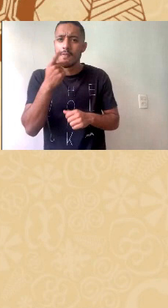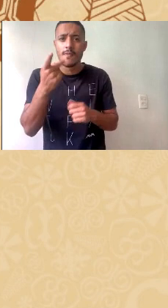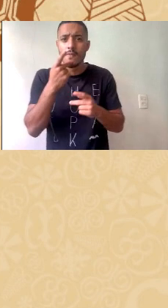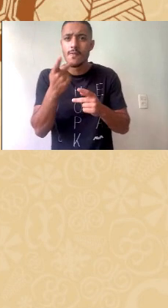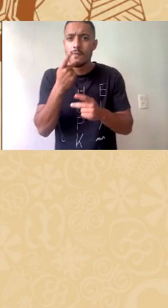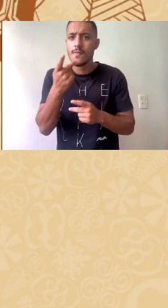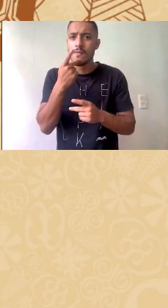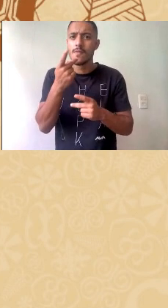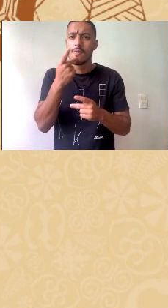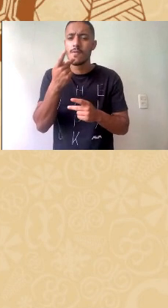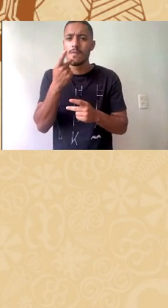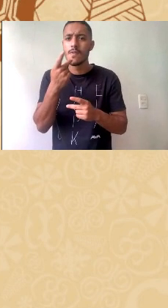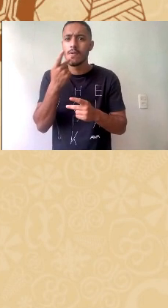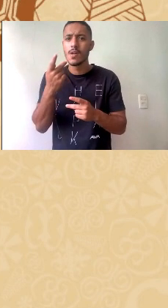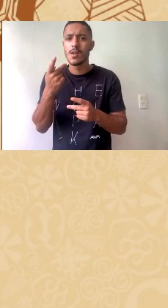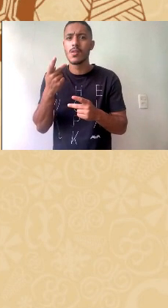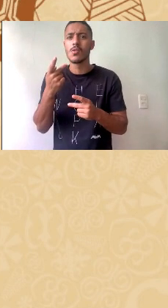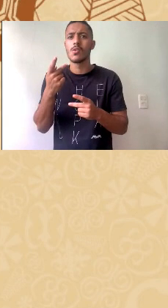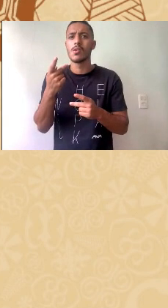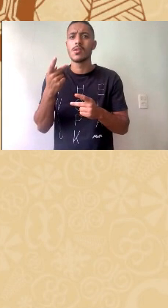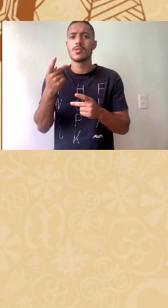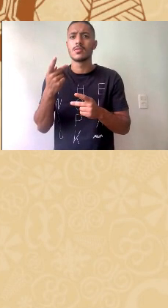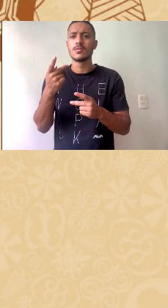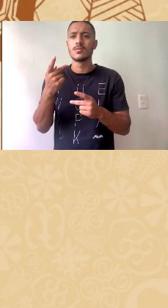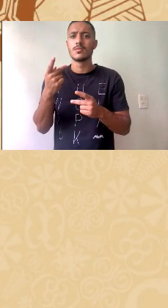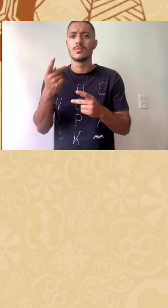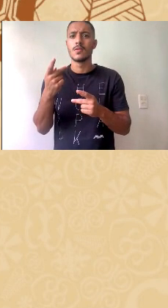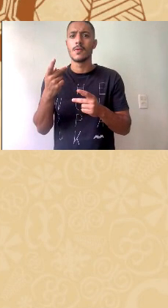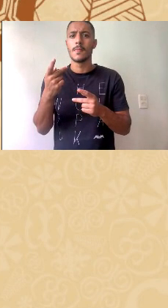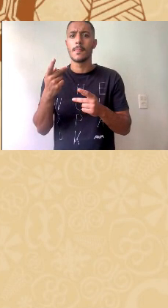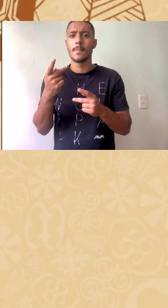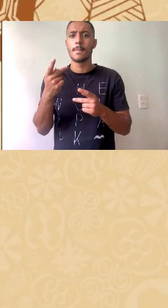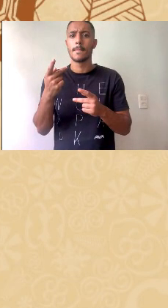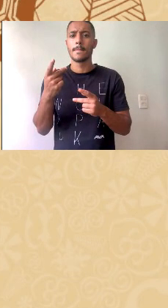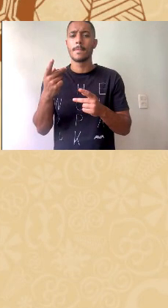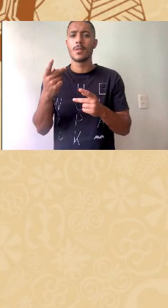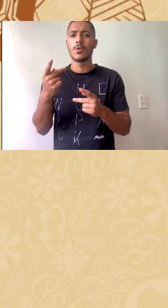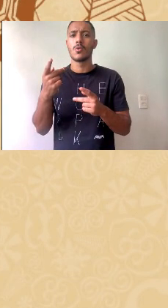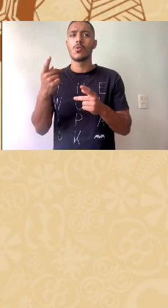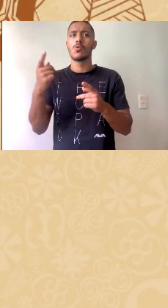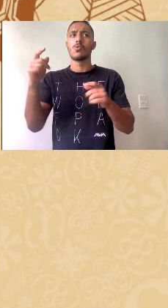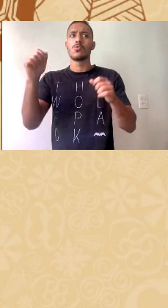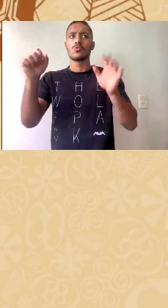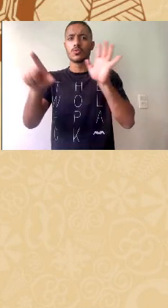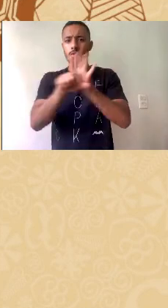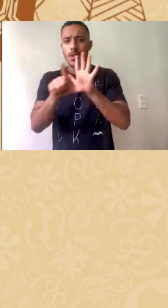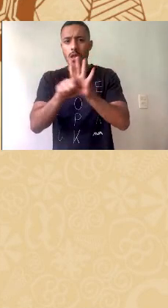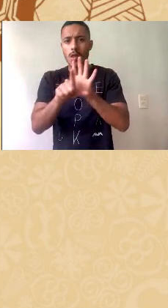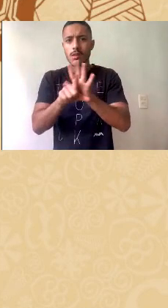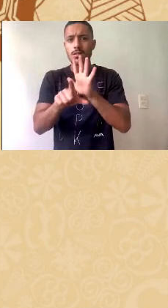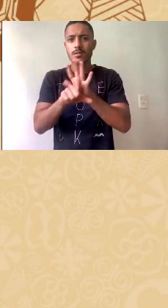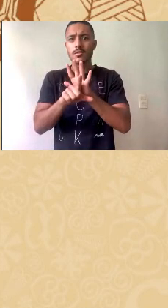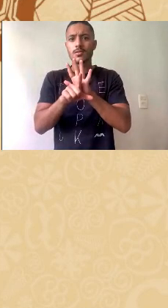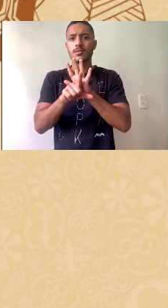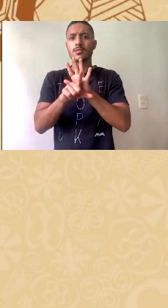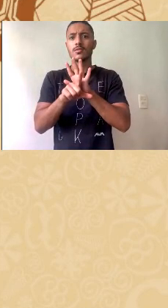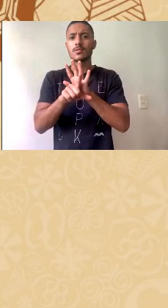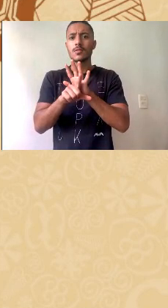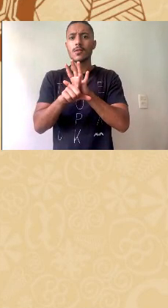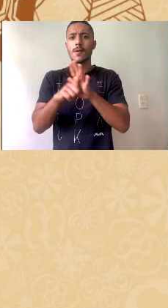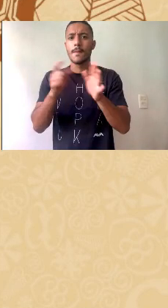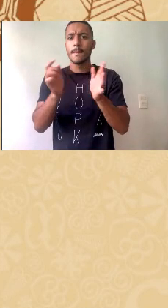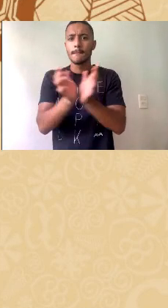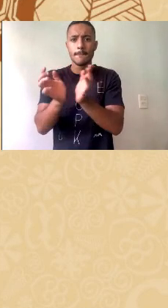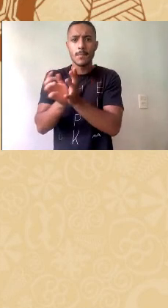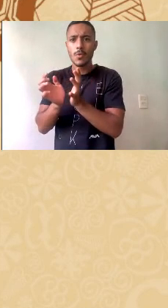Homens de Cor, né? Então, no estatuto desse coletivo, né, um dos pontos que eles